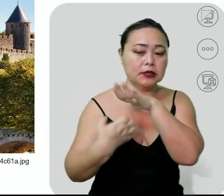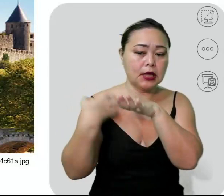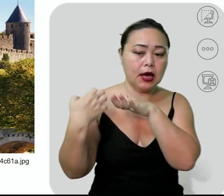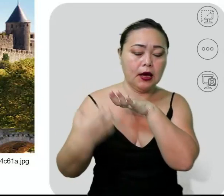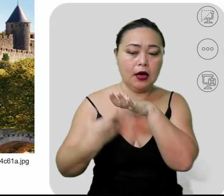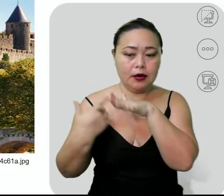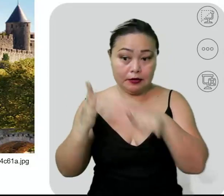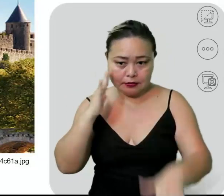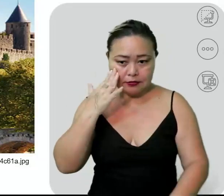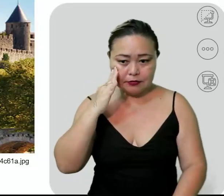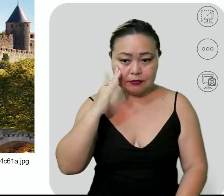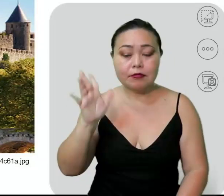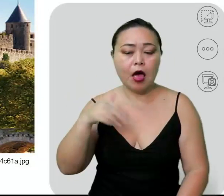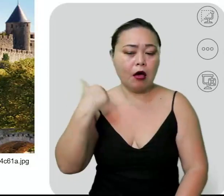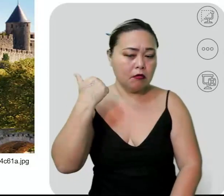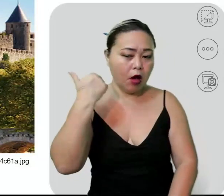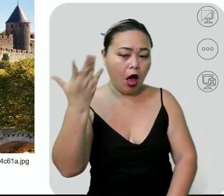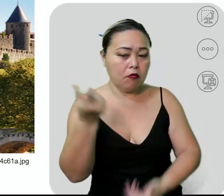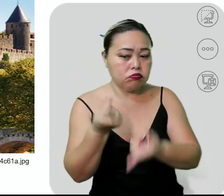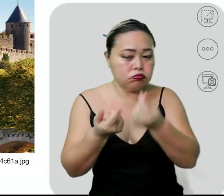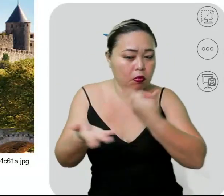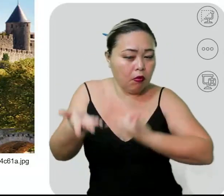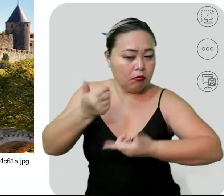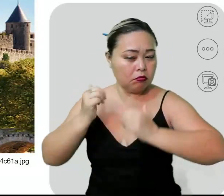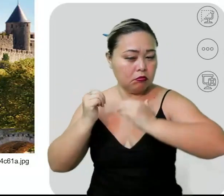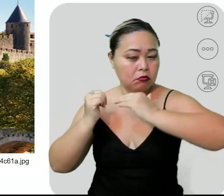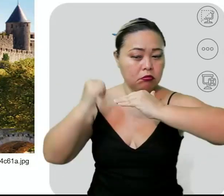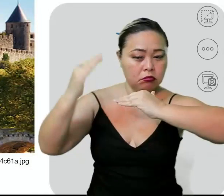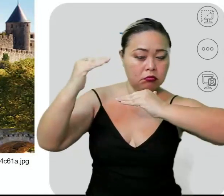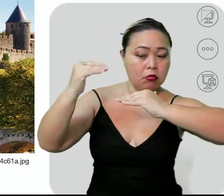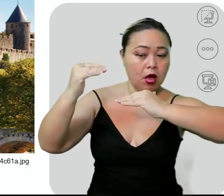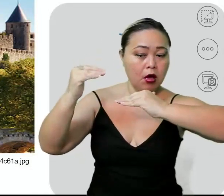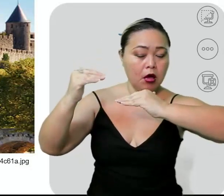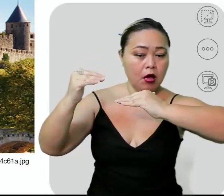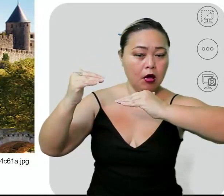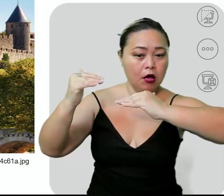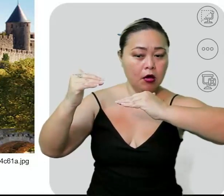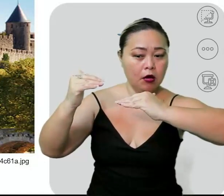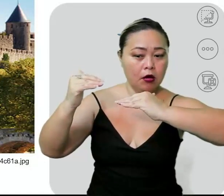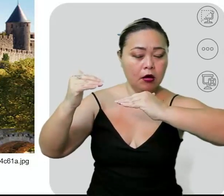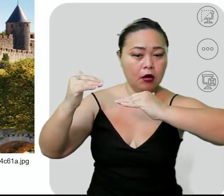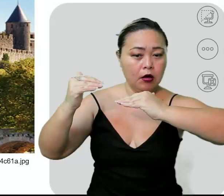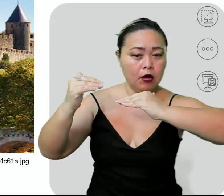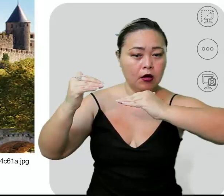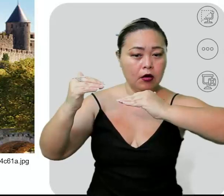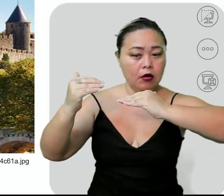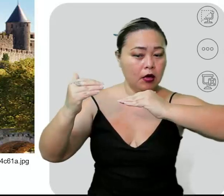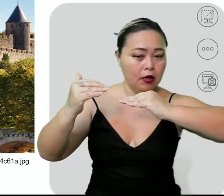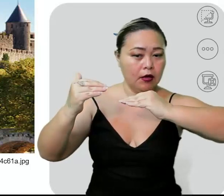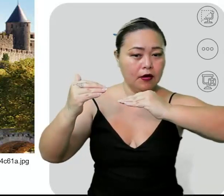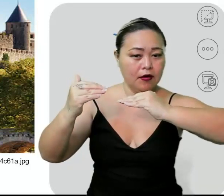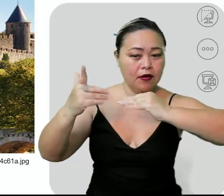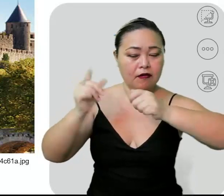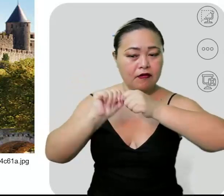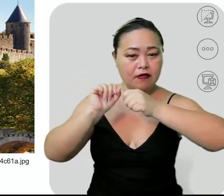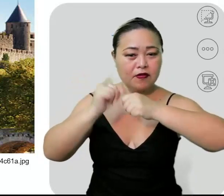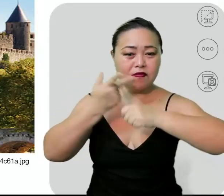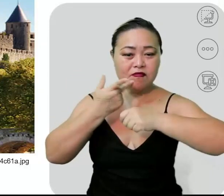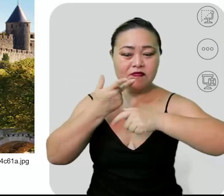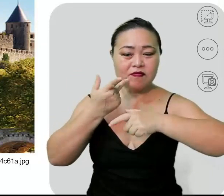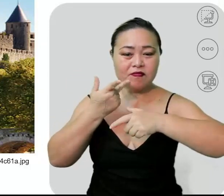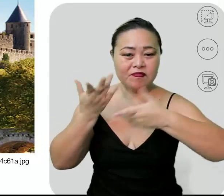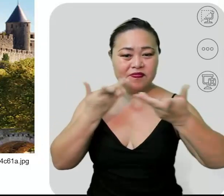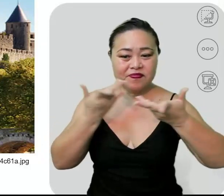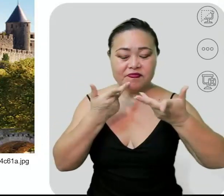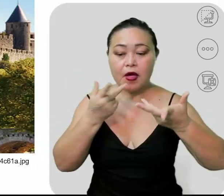empresários, entendeu? Altos comerciantes. Eu não vou fazer comercial aqui não, mas vou